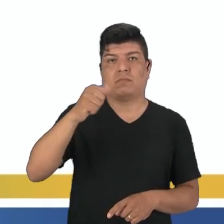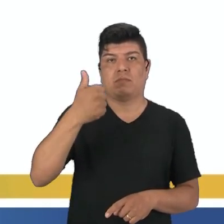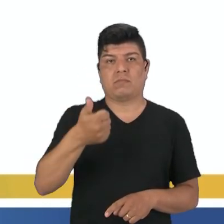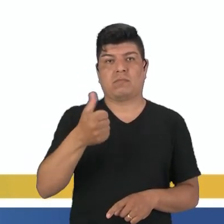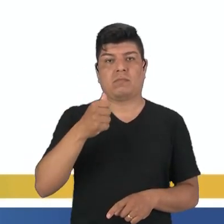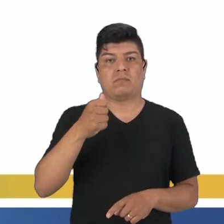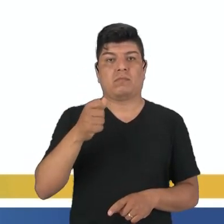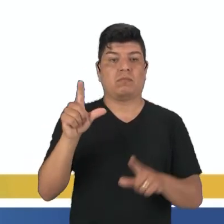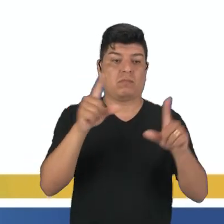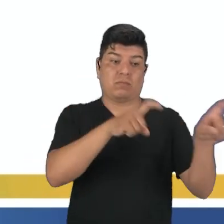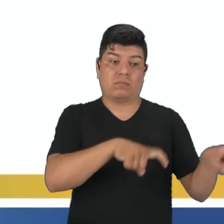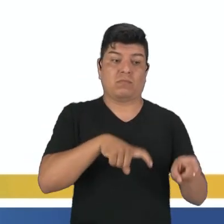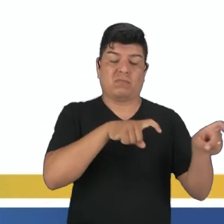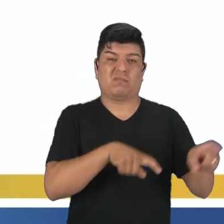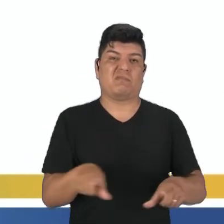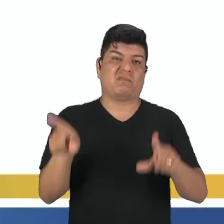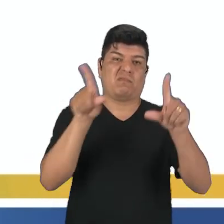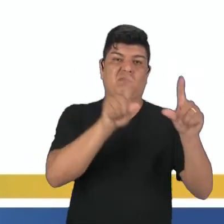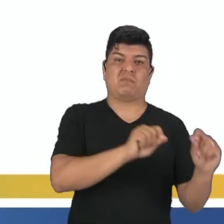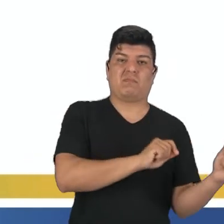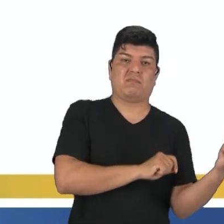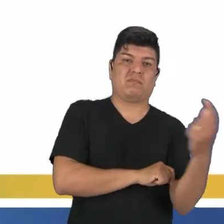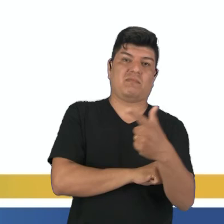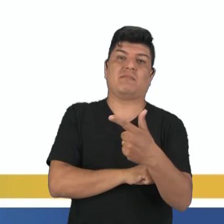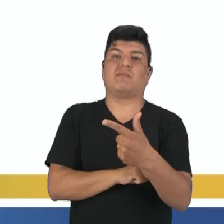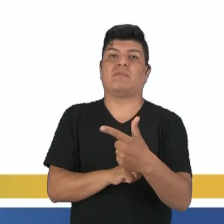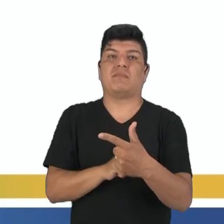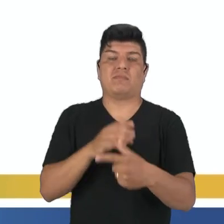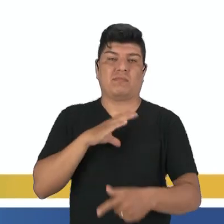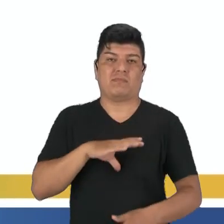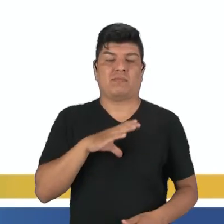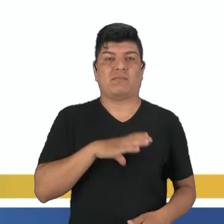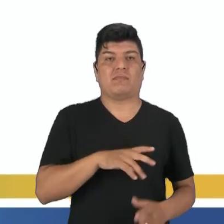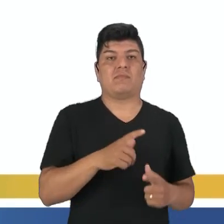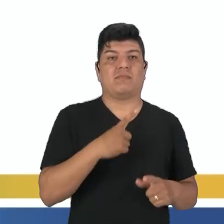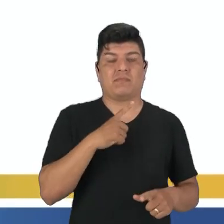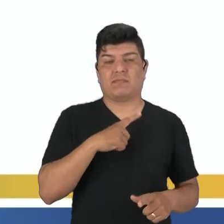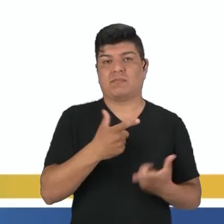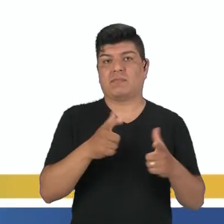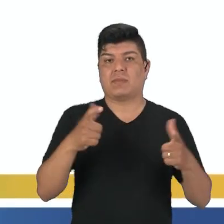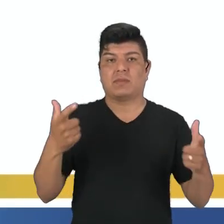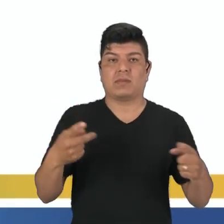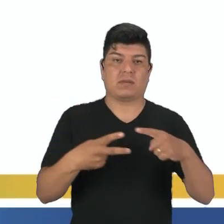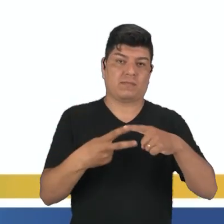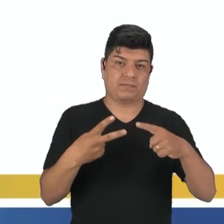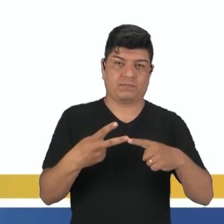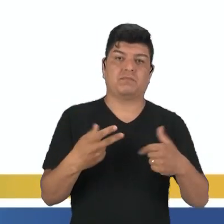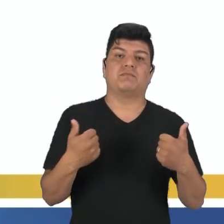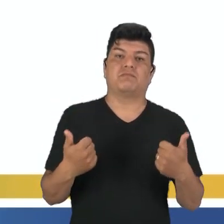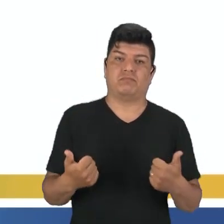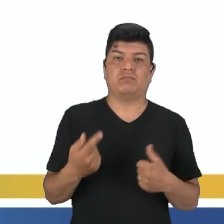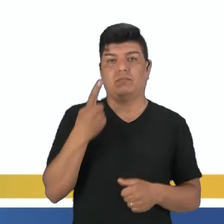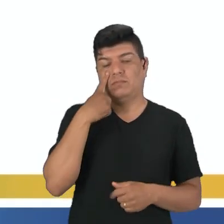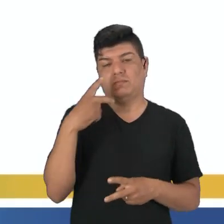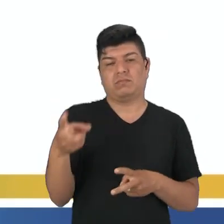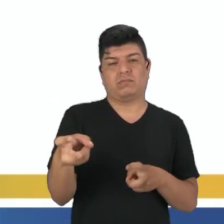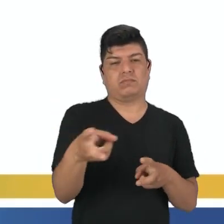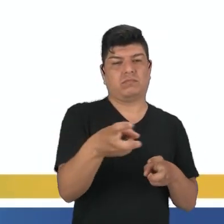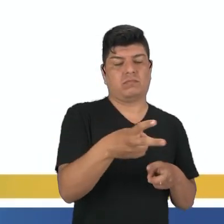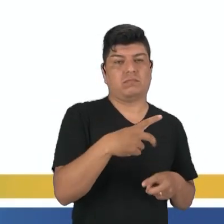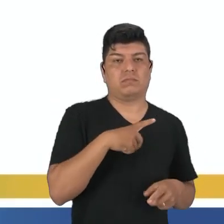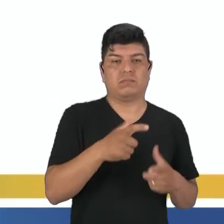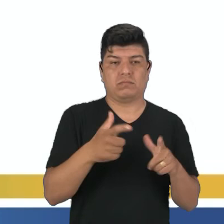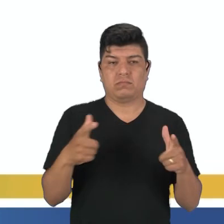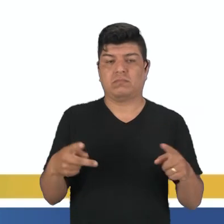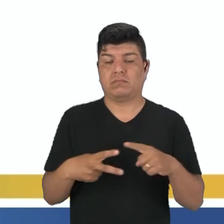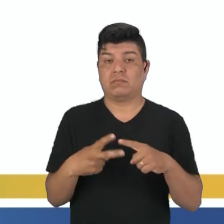rural bem menor mesmo. Mesmo assim, houve crescimento nas duas áreas, né? Vocês percebem que teve um crescimento nas